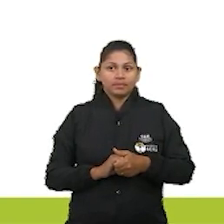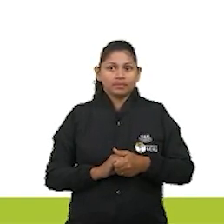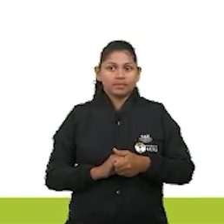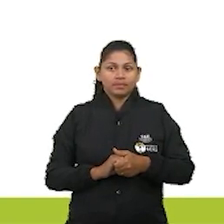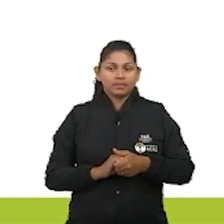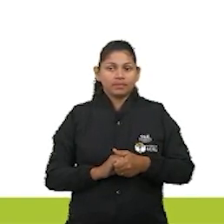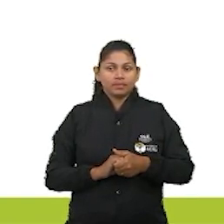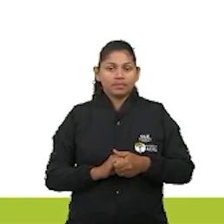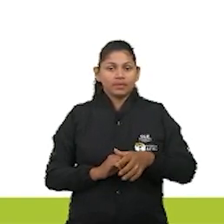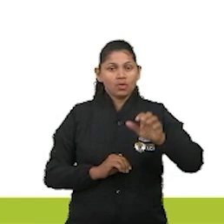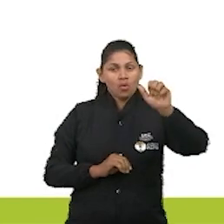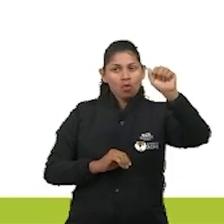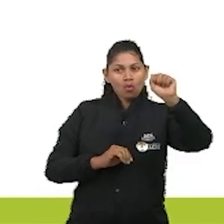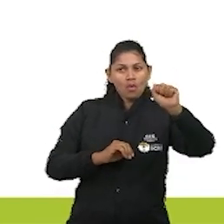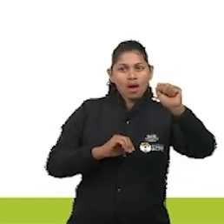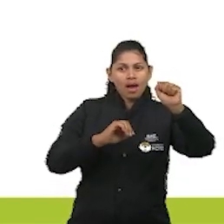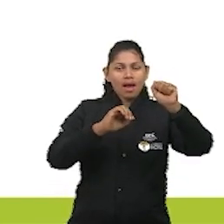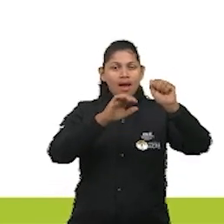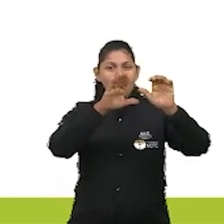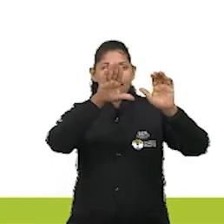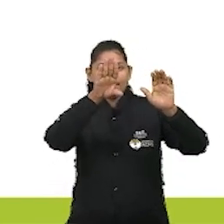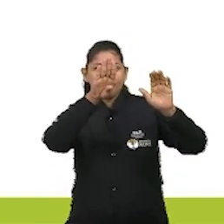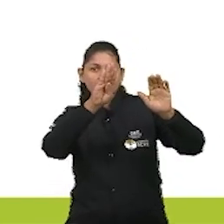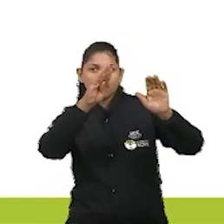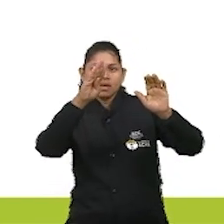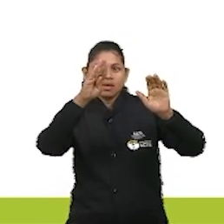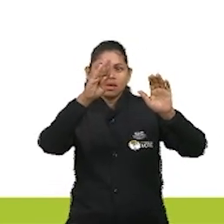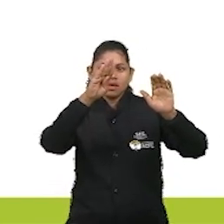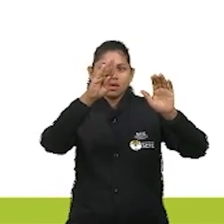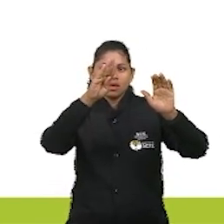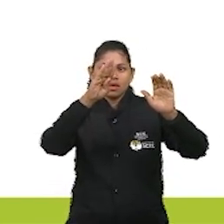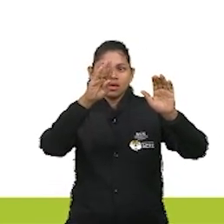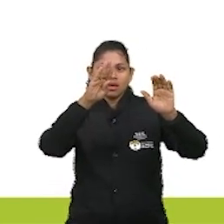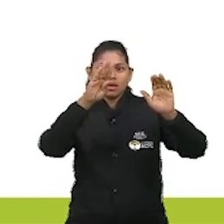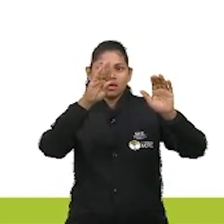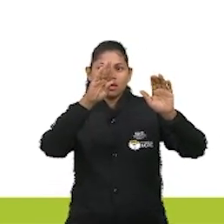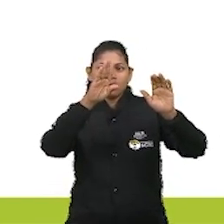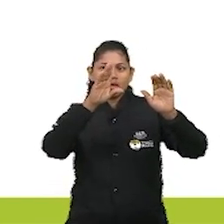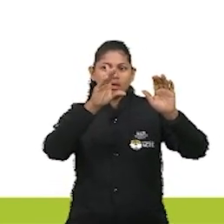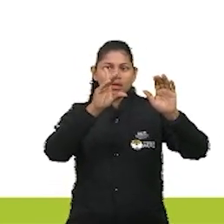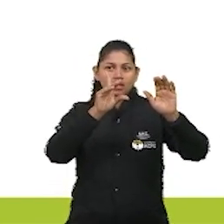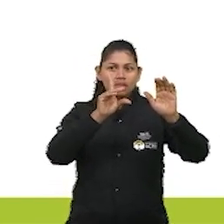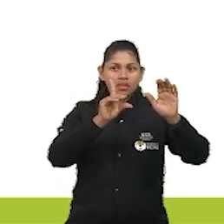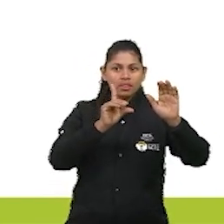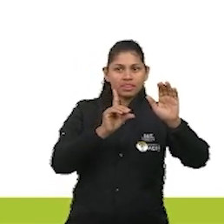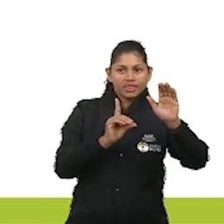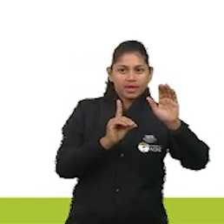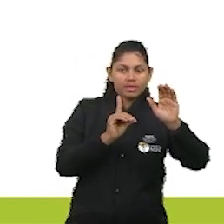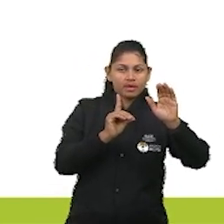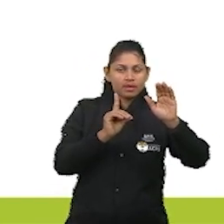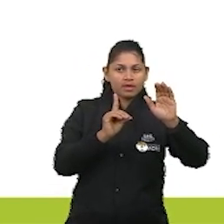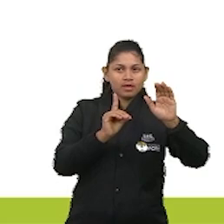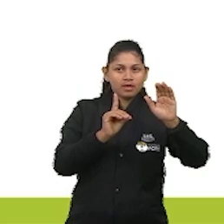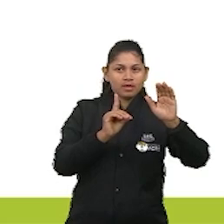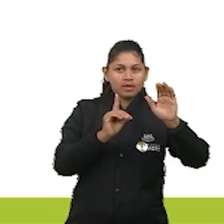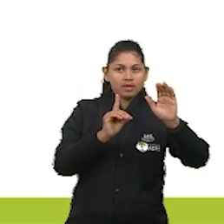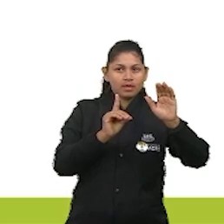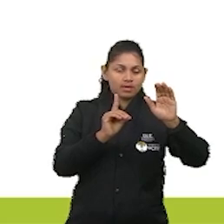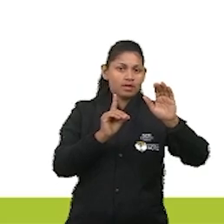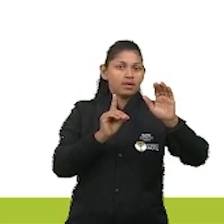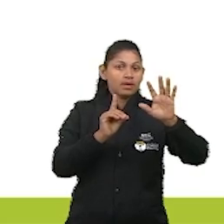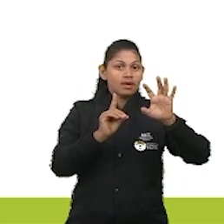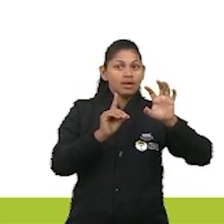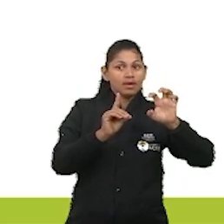o ponto A, B, D, F, E, e voltando ao ponto A, que ele volta,